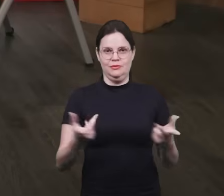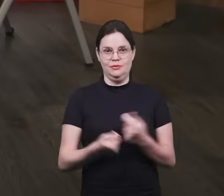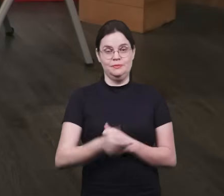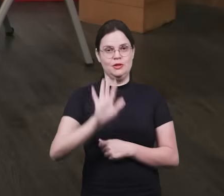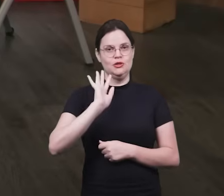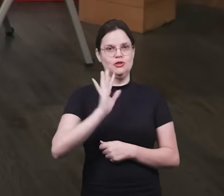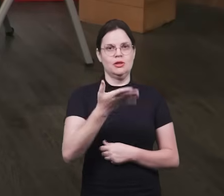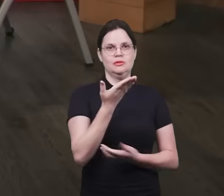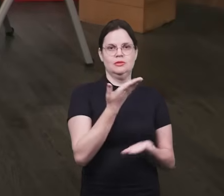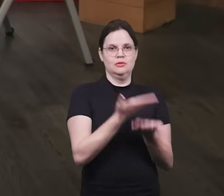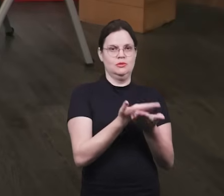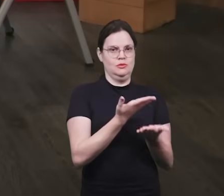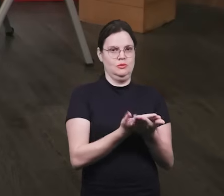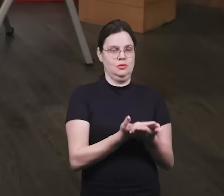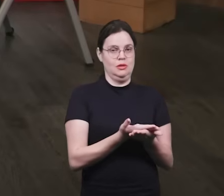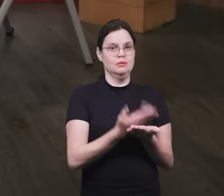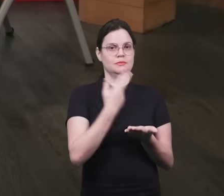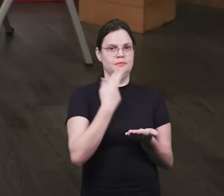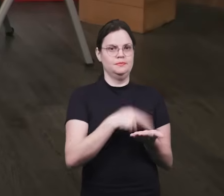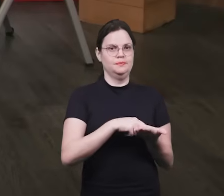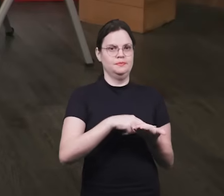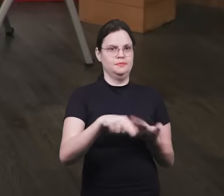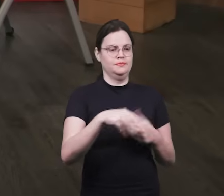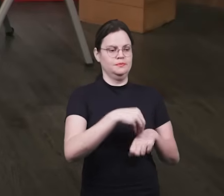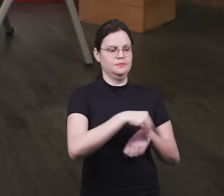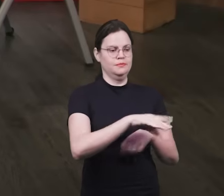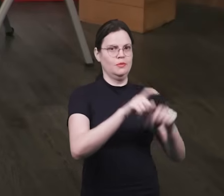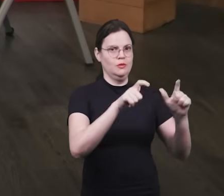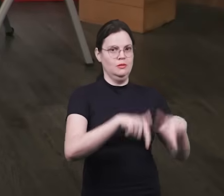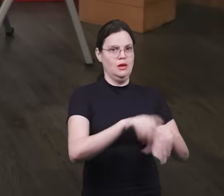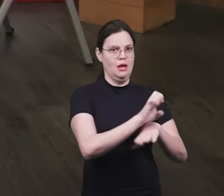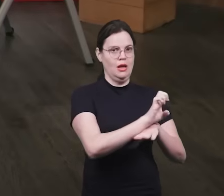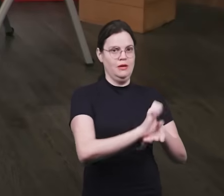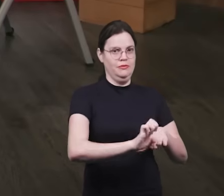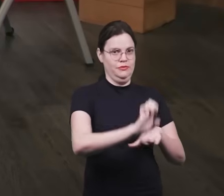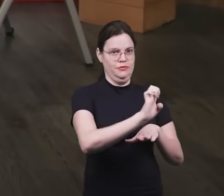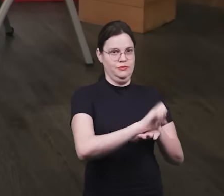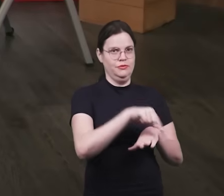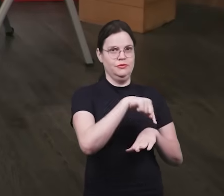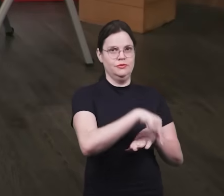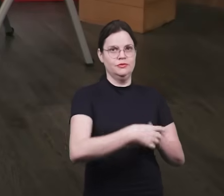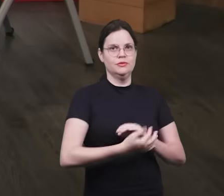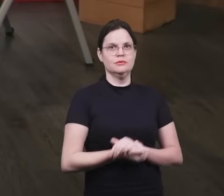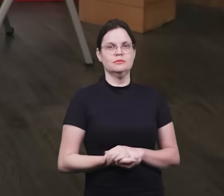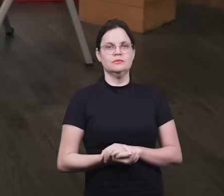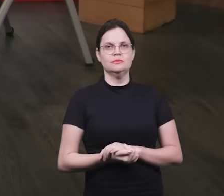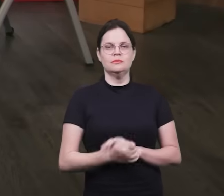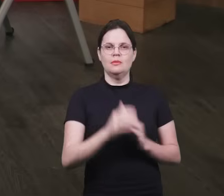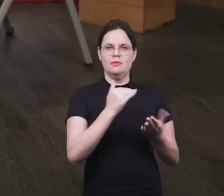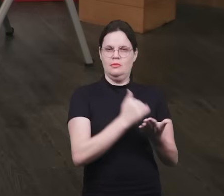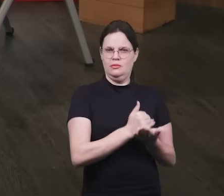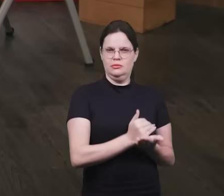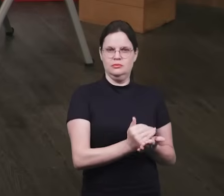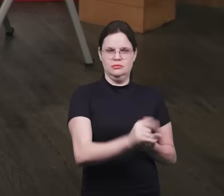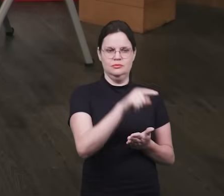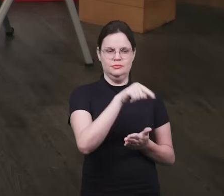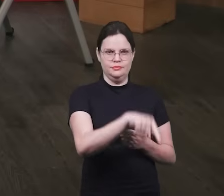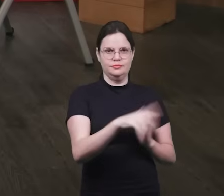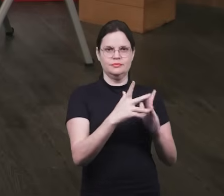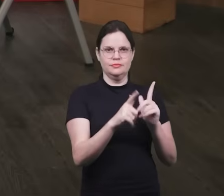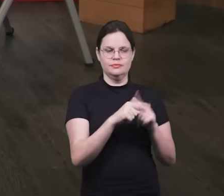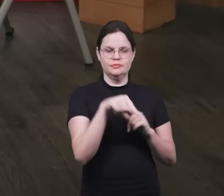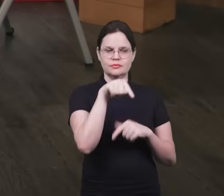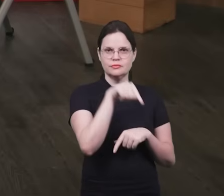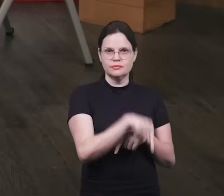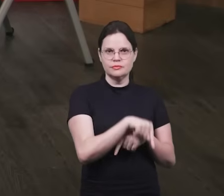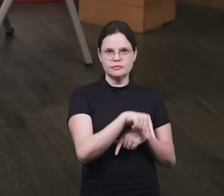já estudamos a carta à igreja de Éfeso, que fala do início da igreja, a igreja